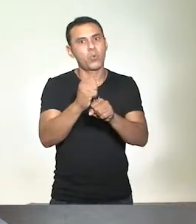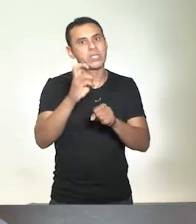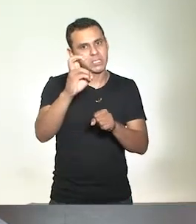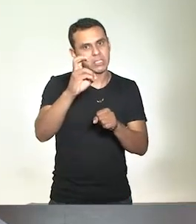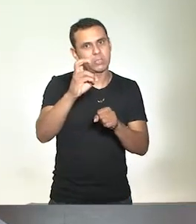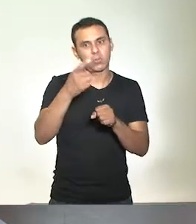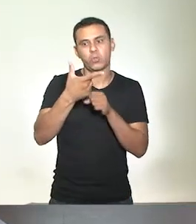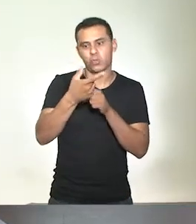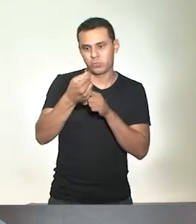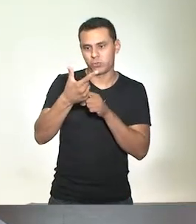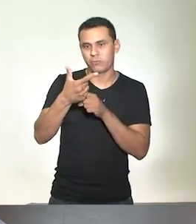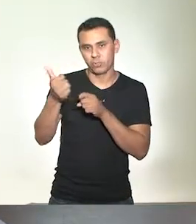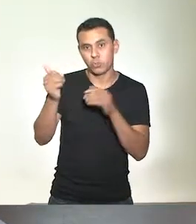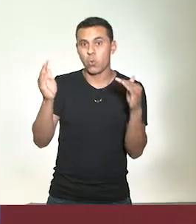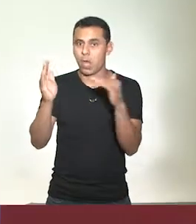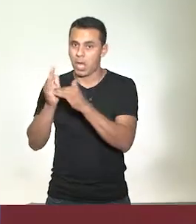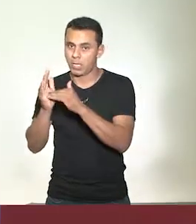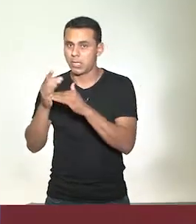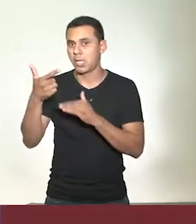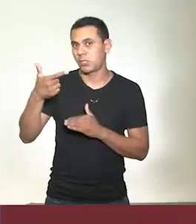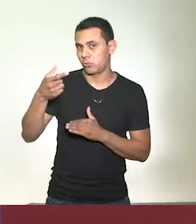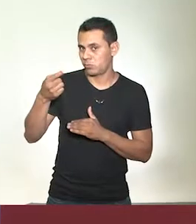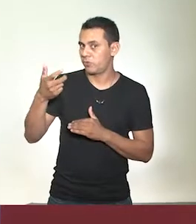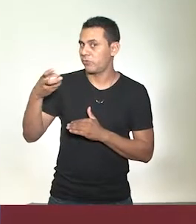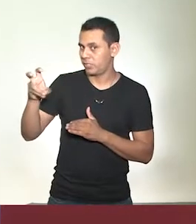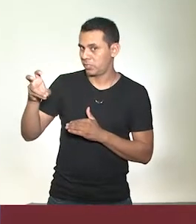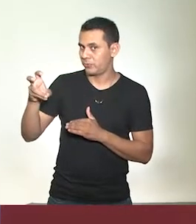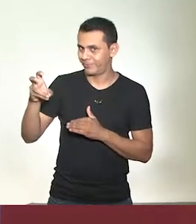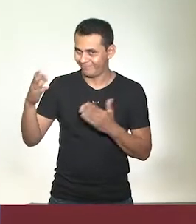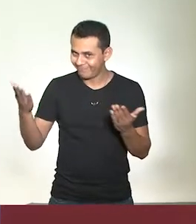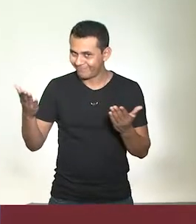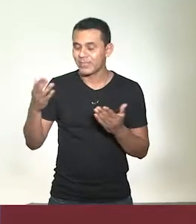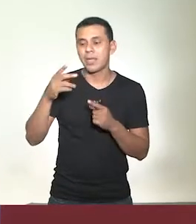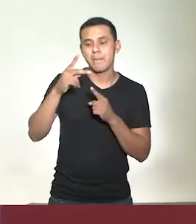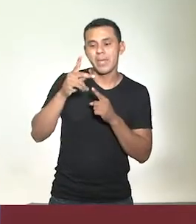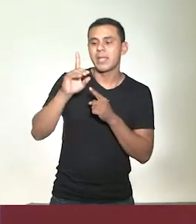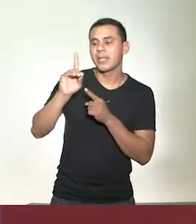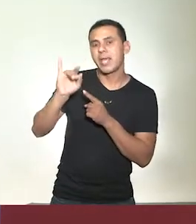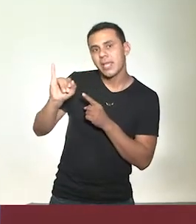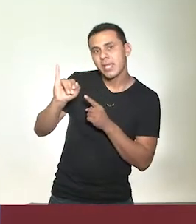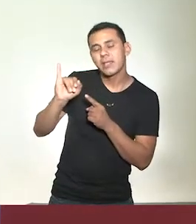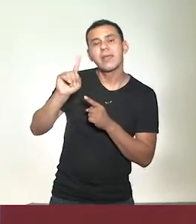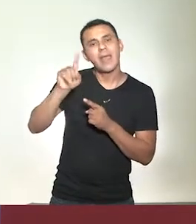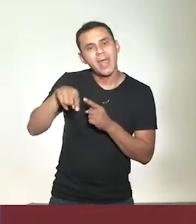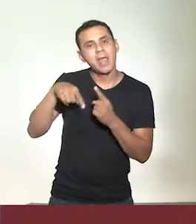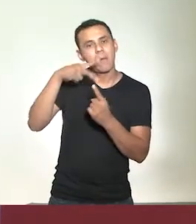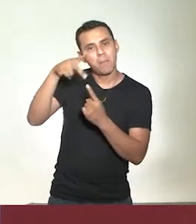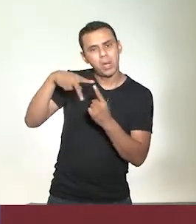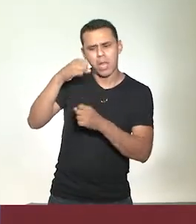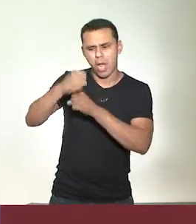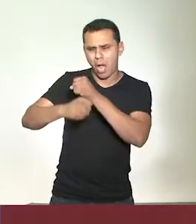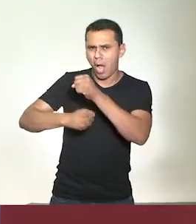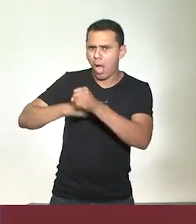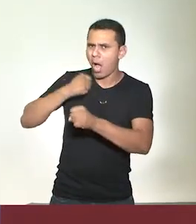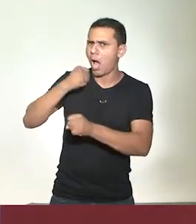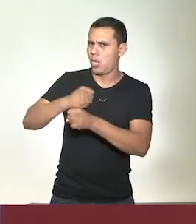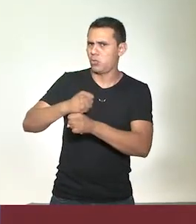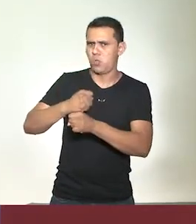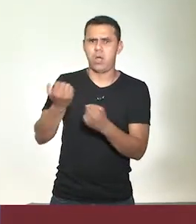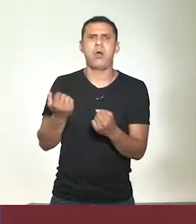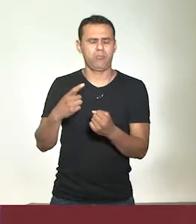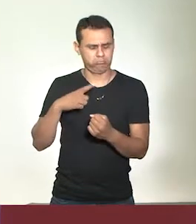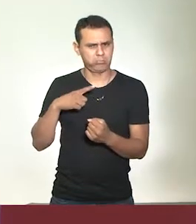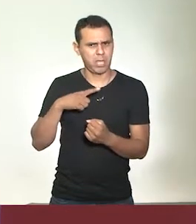cinco anos 2021 a2025 tão PDI é como se fosse um plano plurianual e os